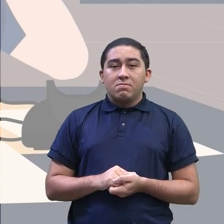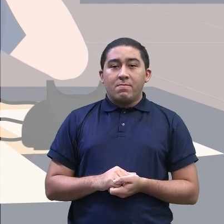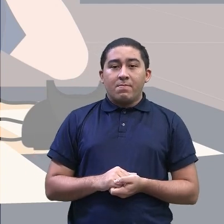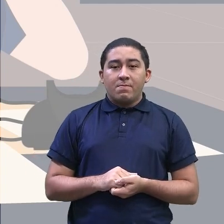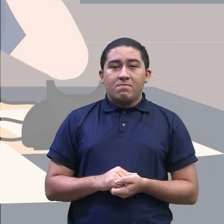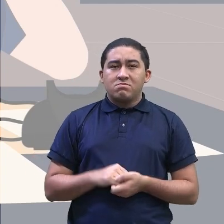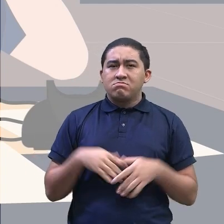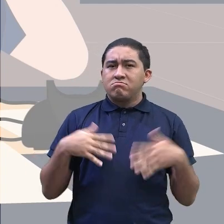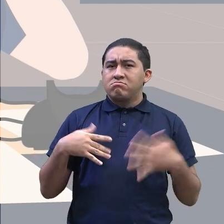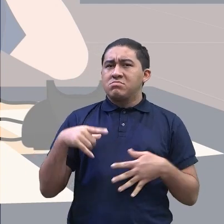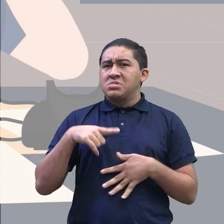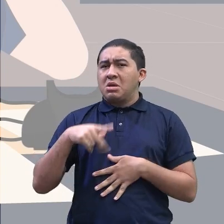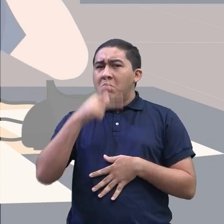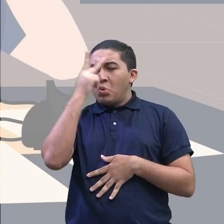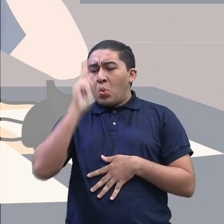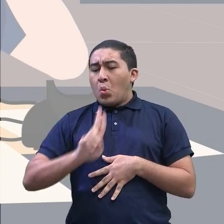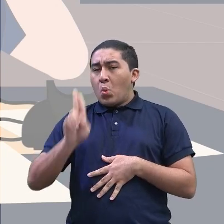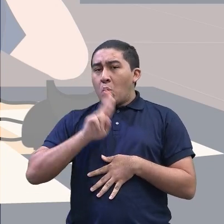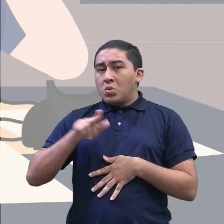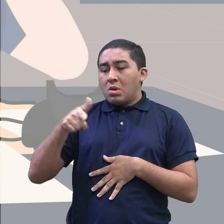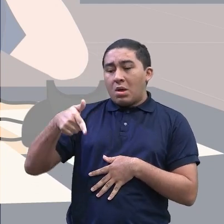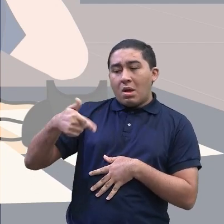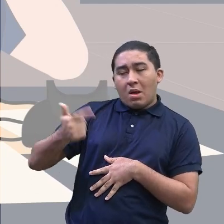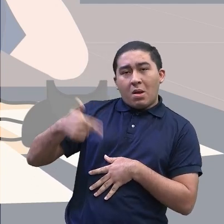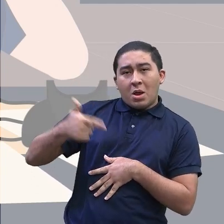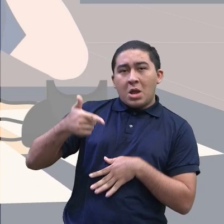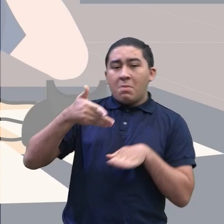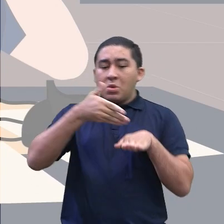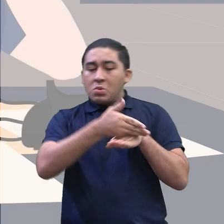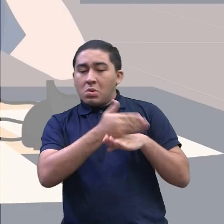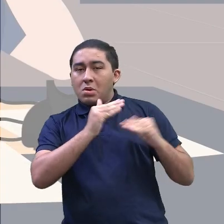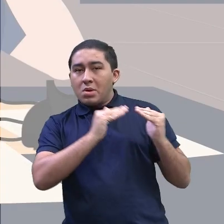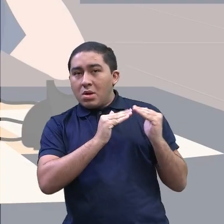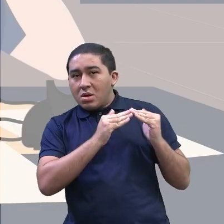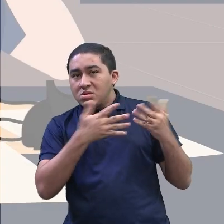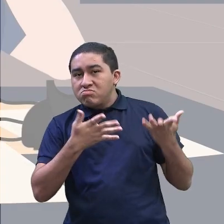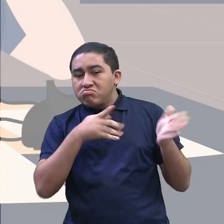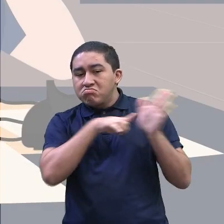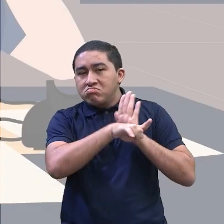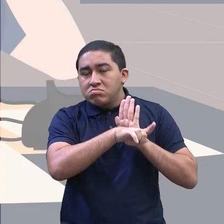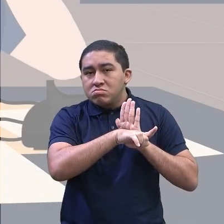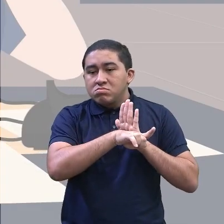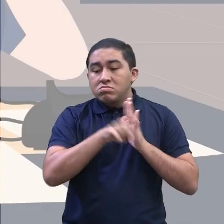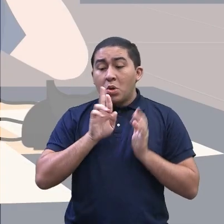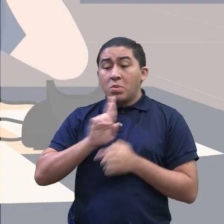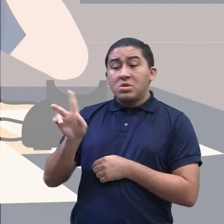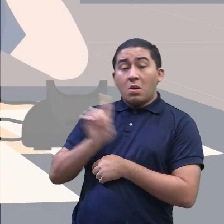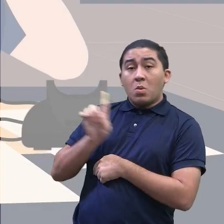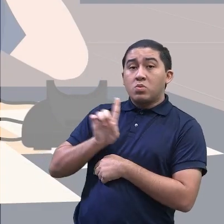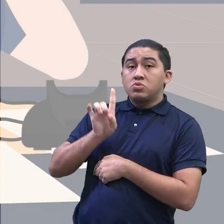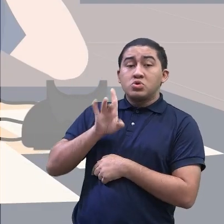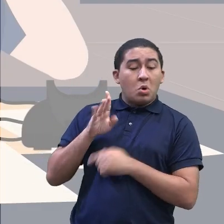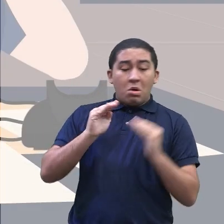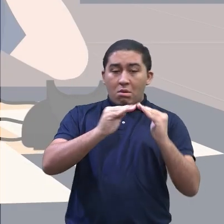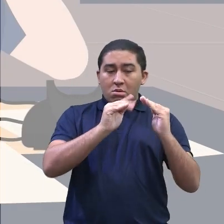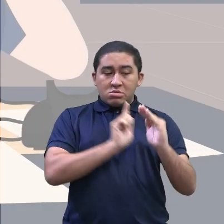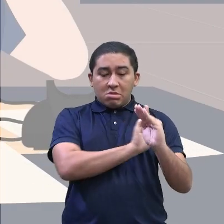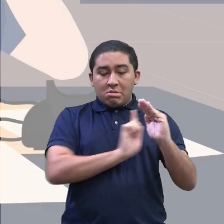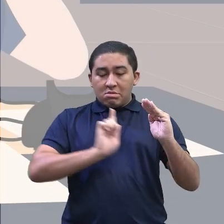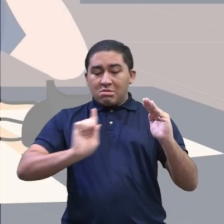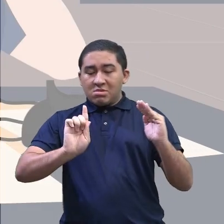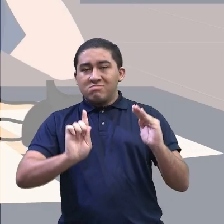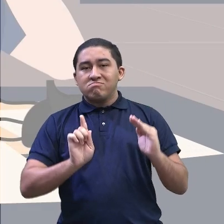é... Ele está armado. Entrou na casa. Não, só tá no quintal.